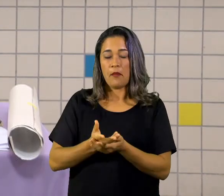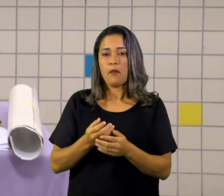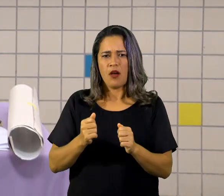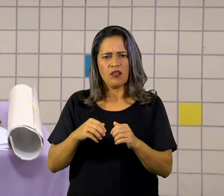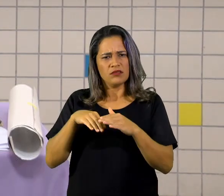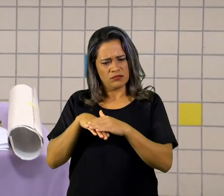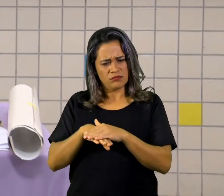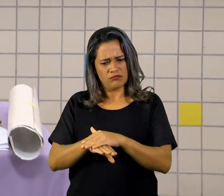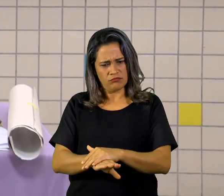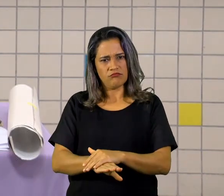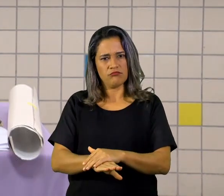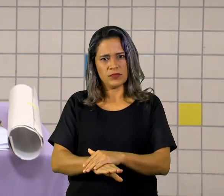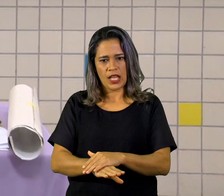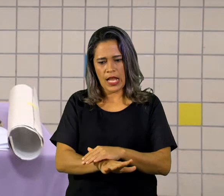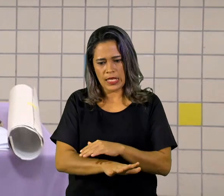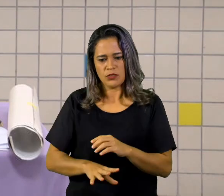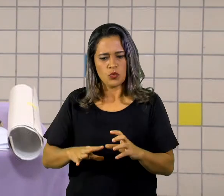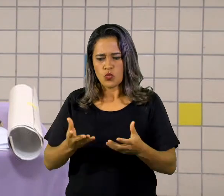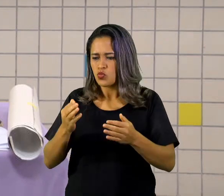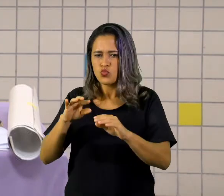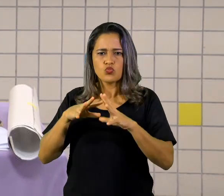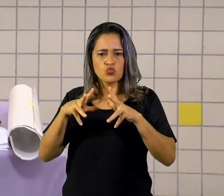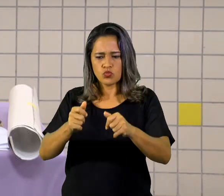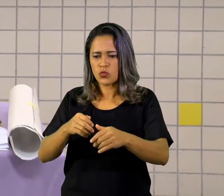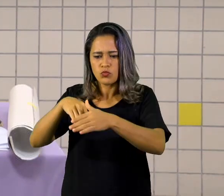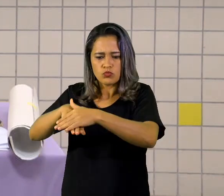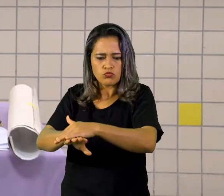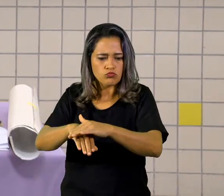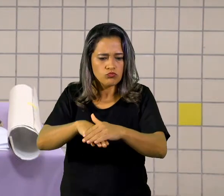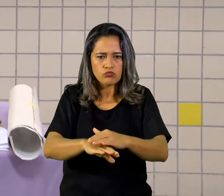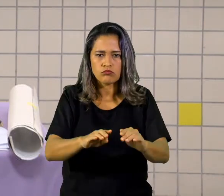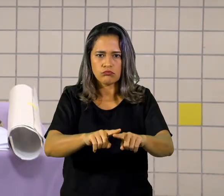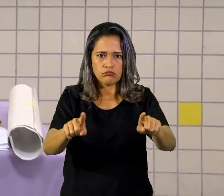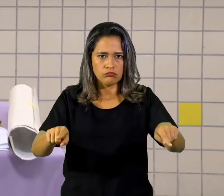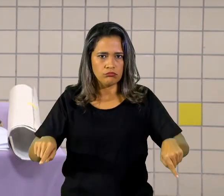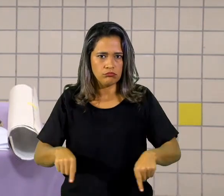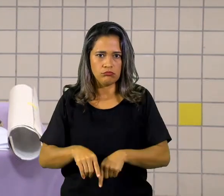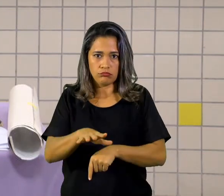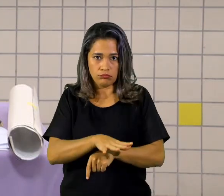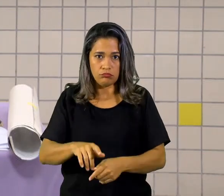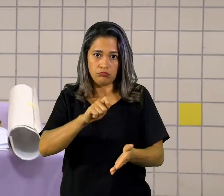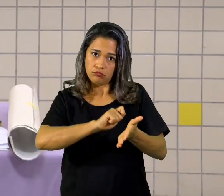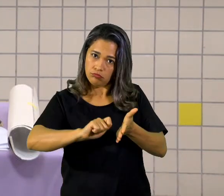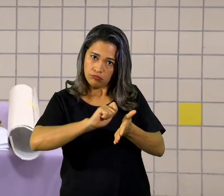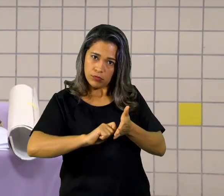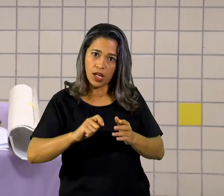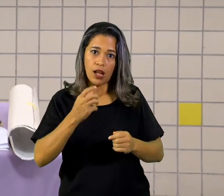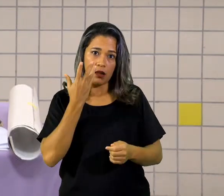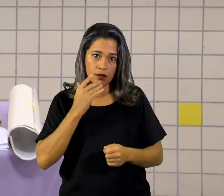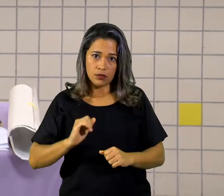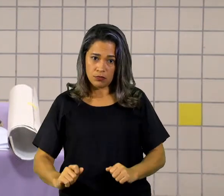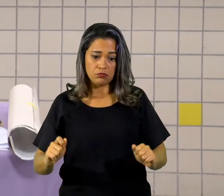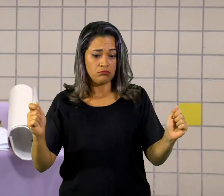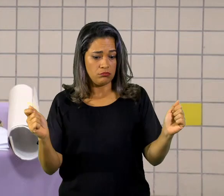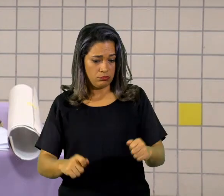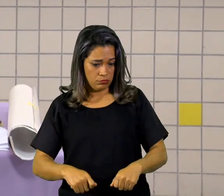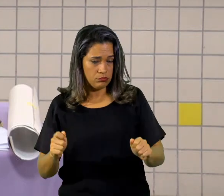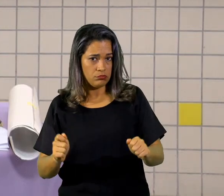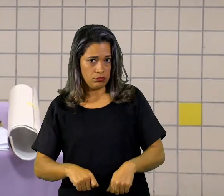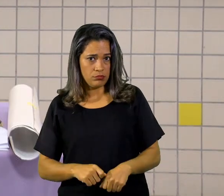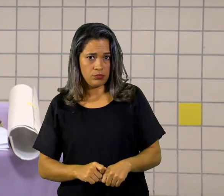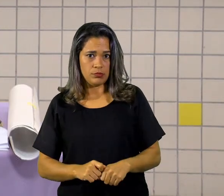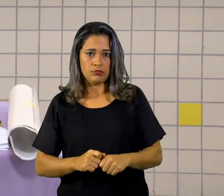que será o espaço da escrita, o espaço que a criança terá possibilidades de